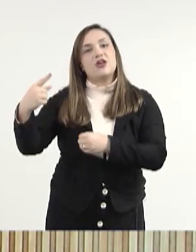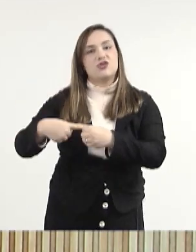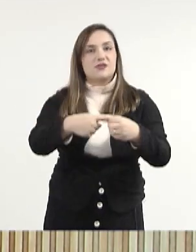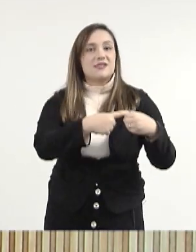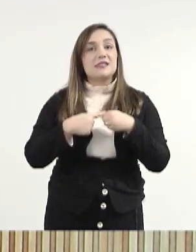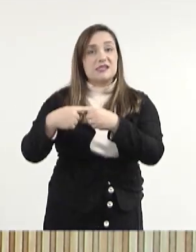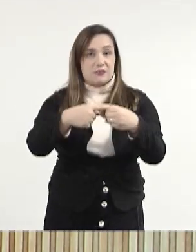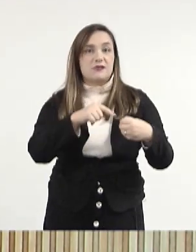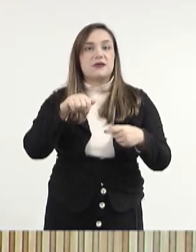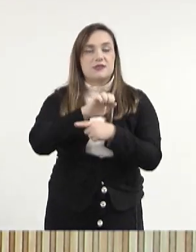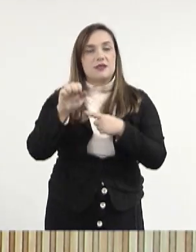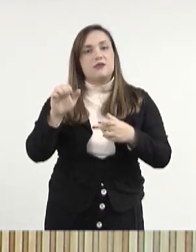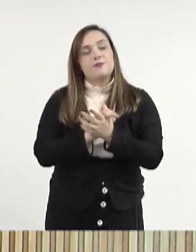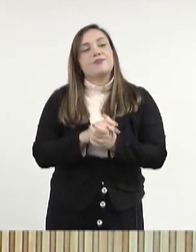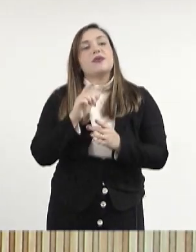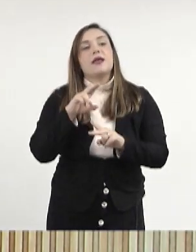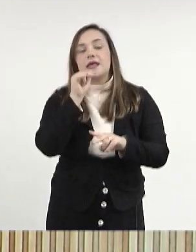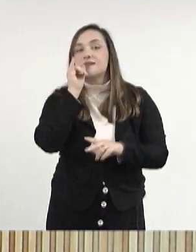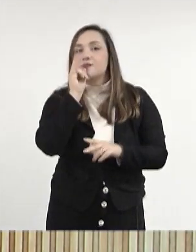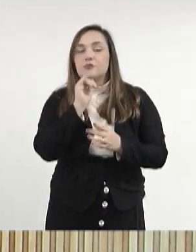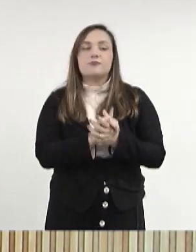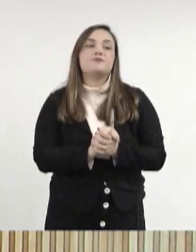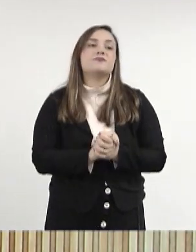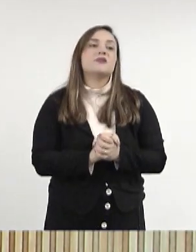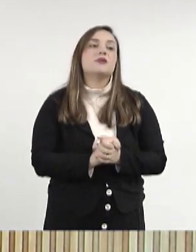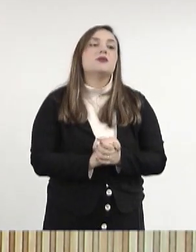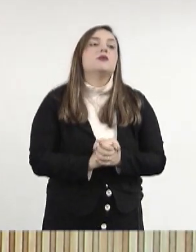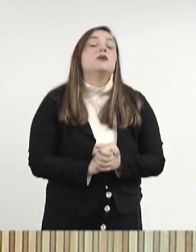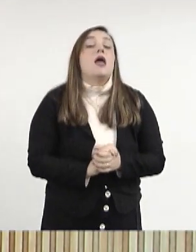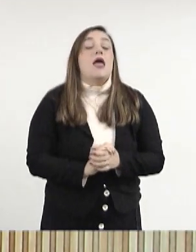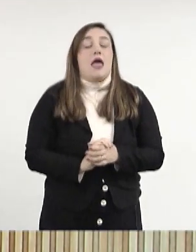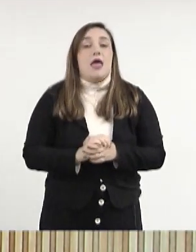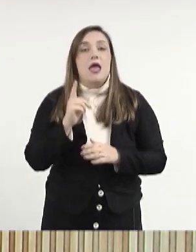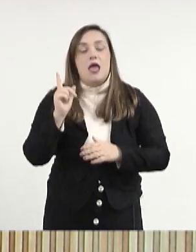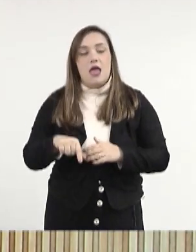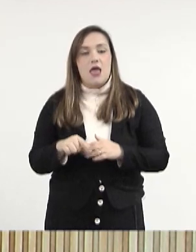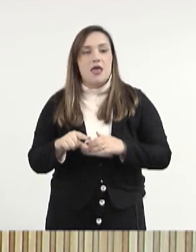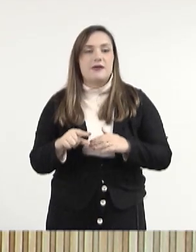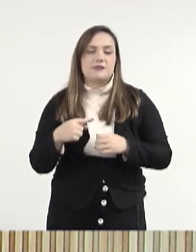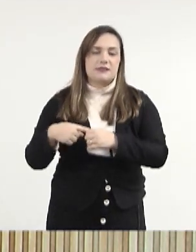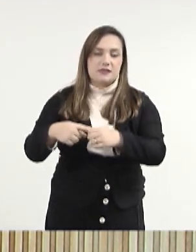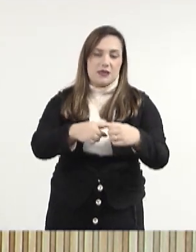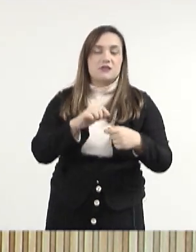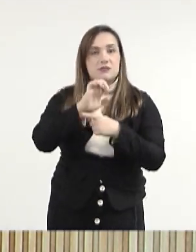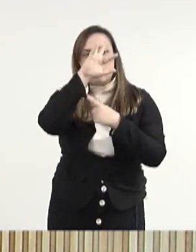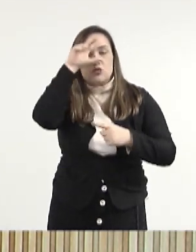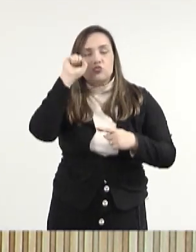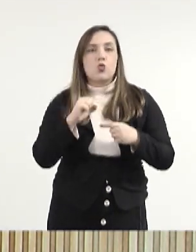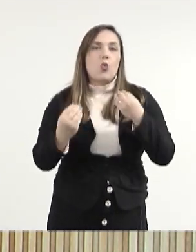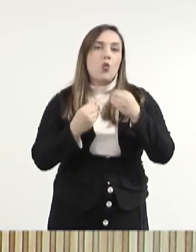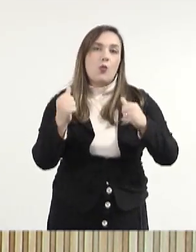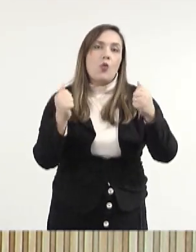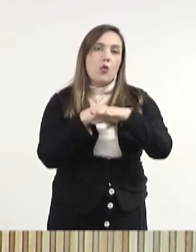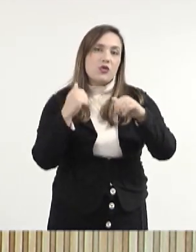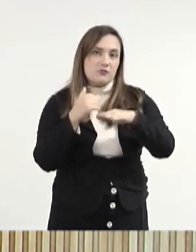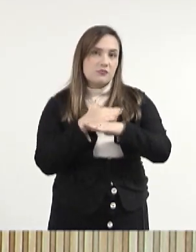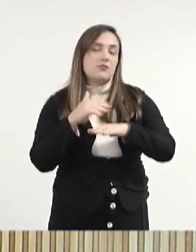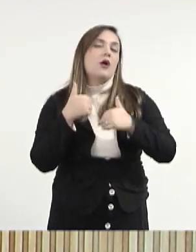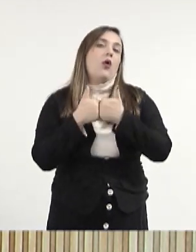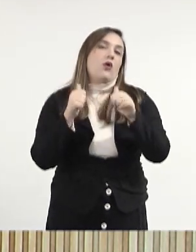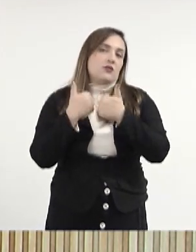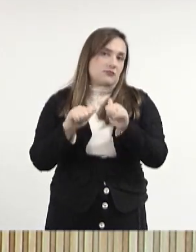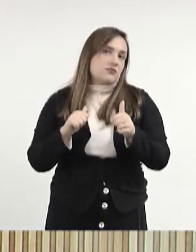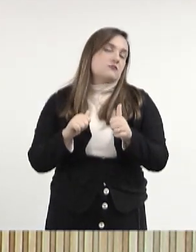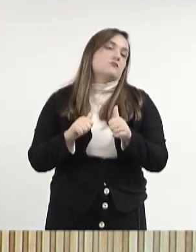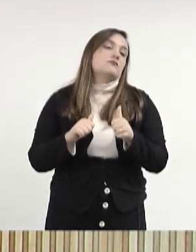modelo para regular, para fazer toda a gestão do transporte intermunicipal entre as cidades sul-mato-grossenses, né? Havia um prazo inicial